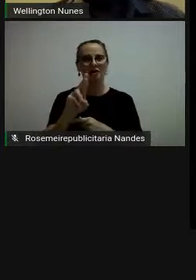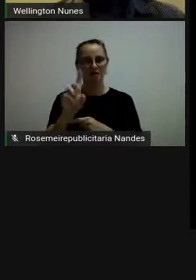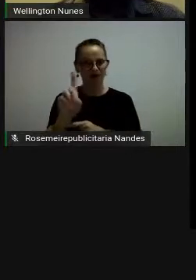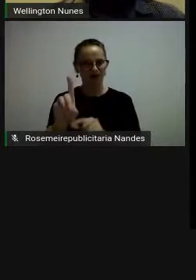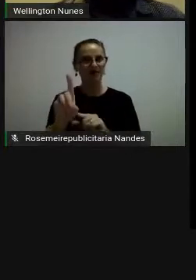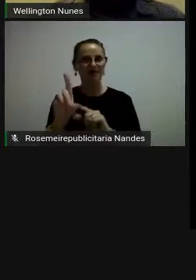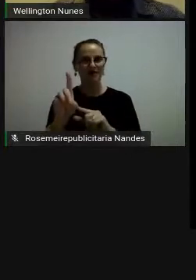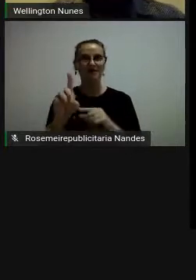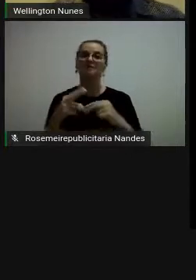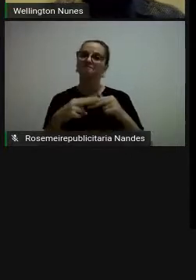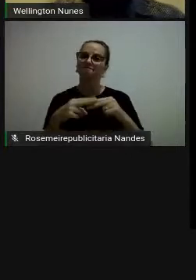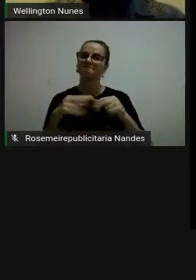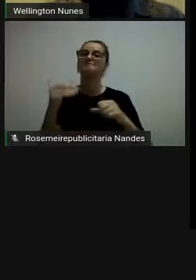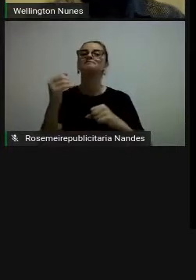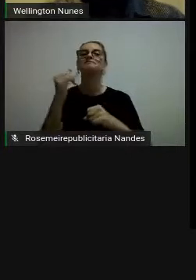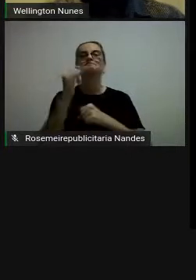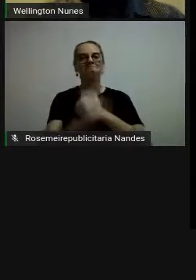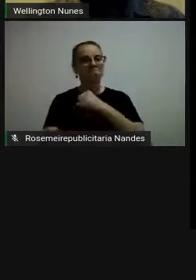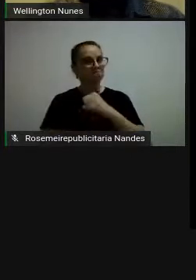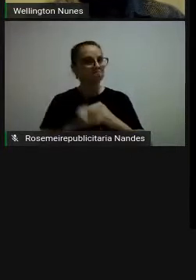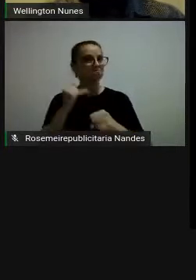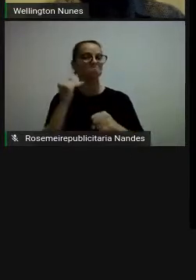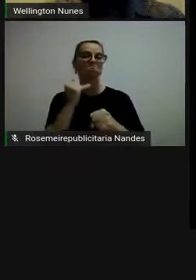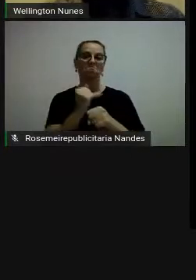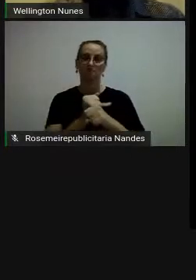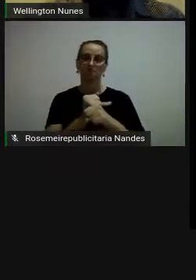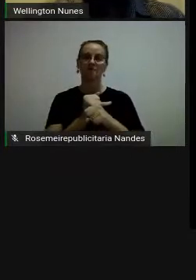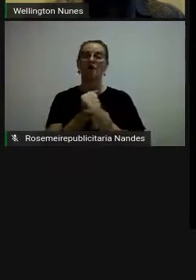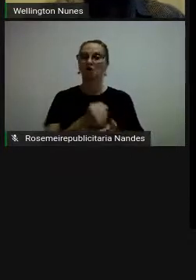à internet, que você possa